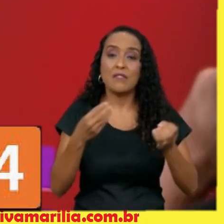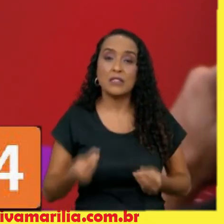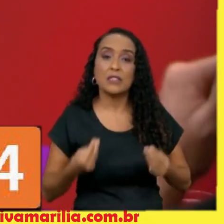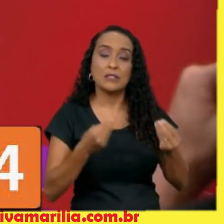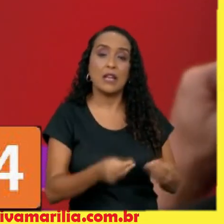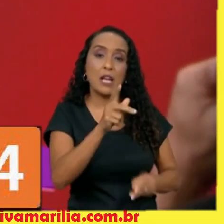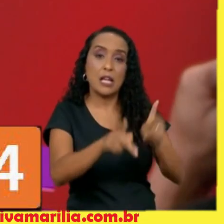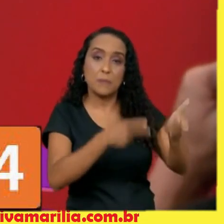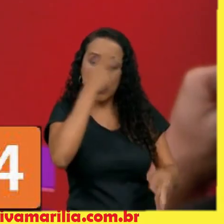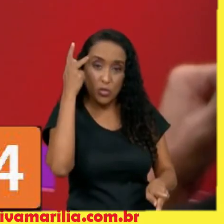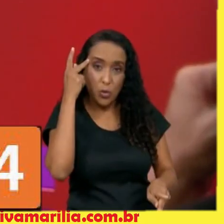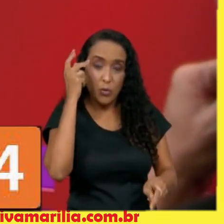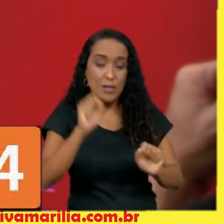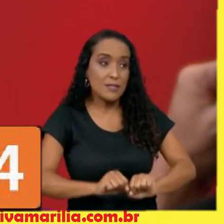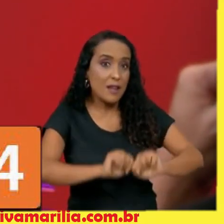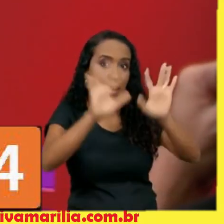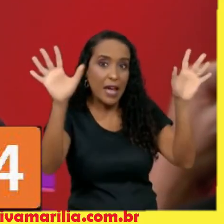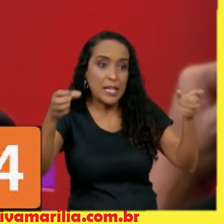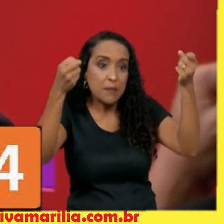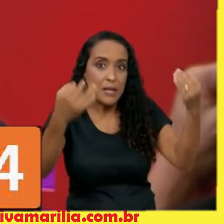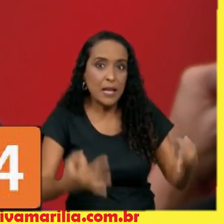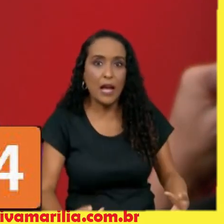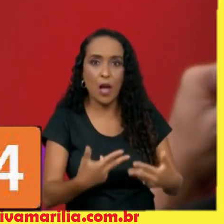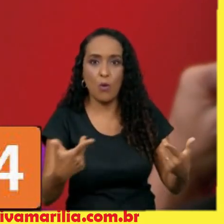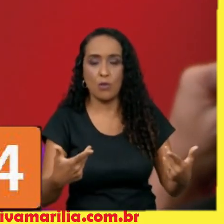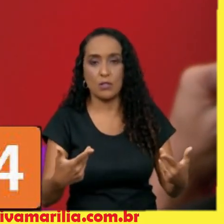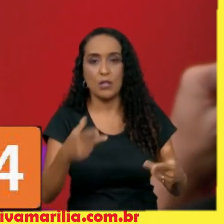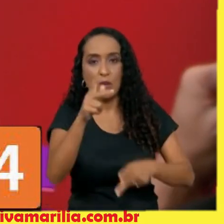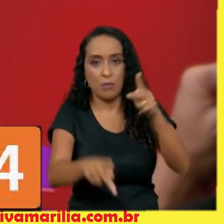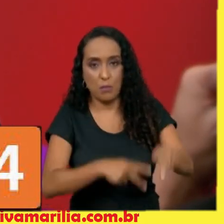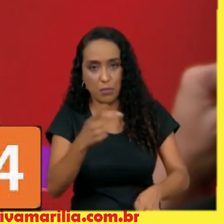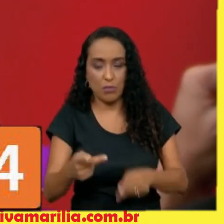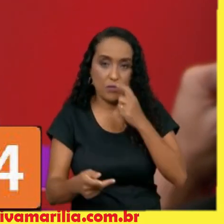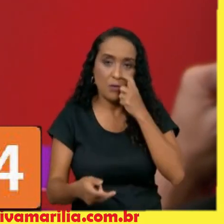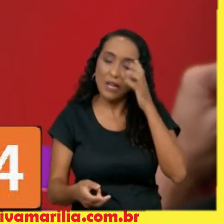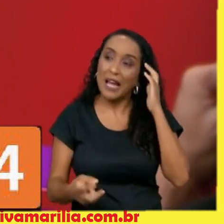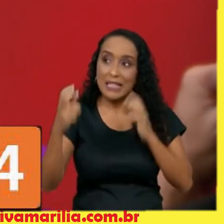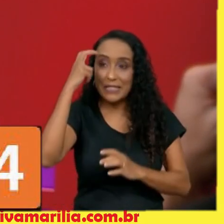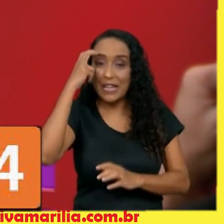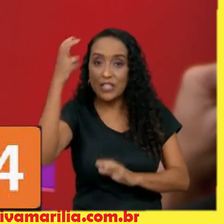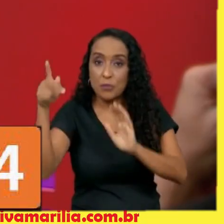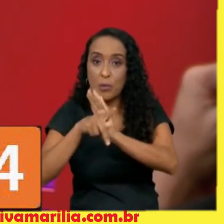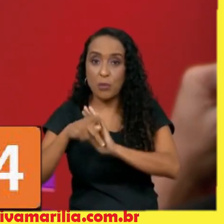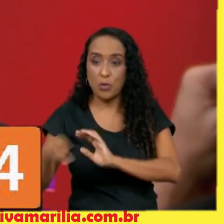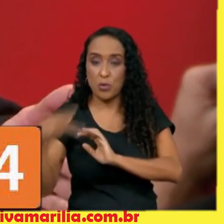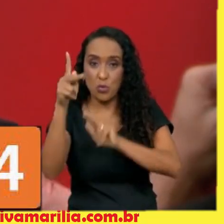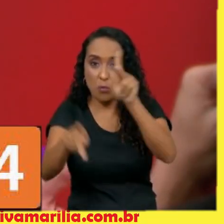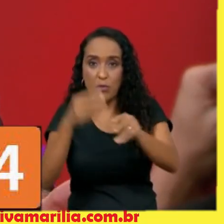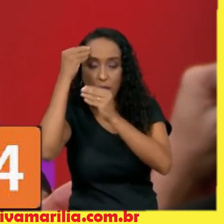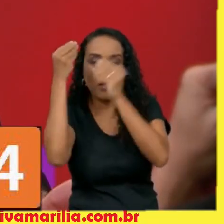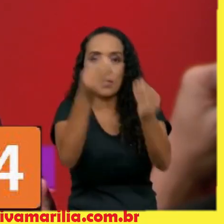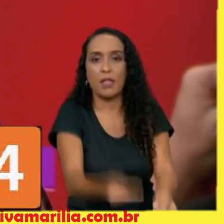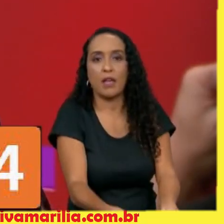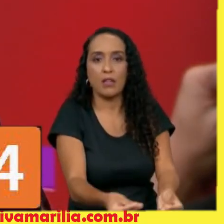pessoas, esclarecer o público, restituir a inteligência roubada do povo. Né? É por esse esquema. E a